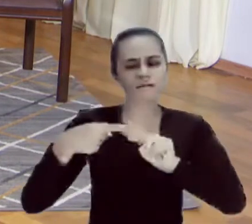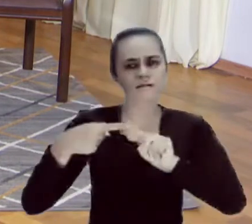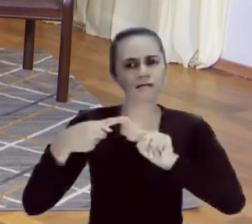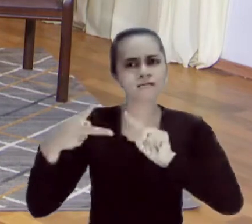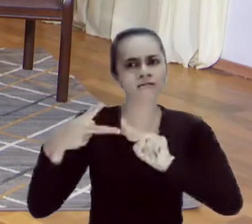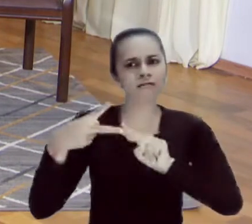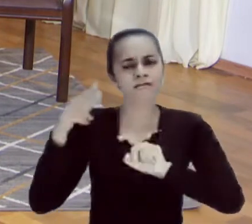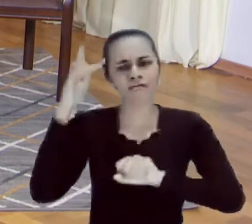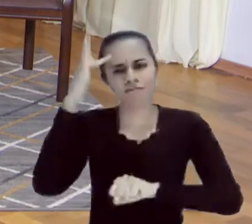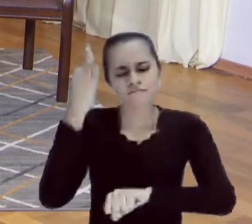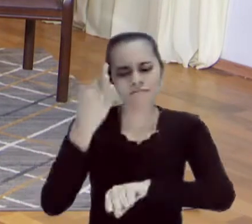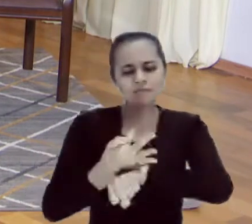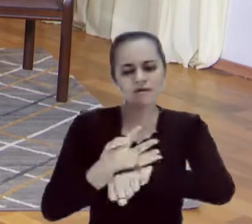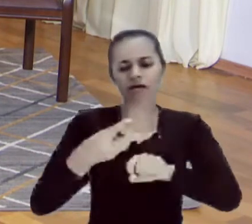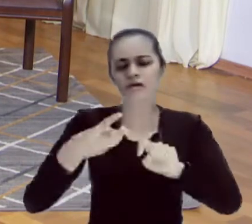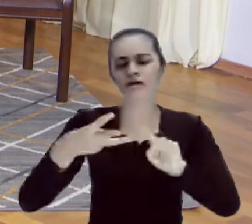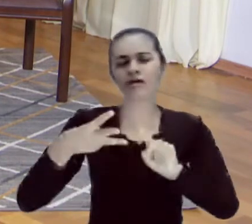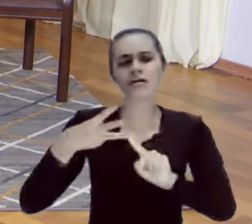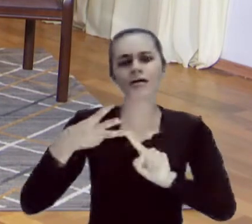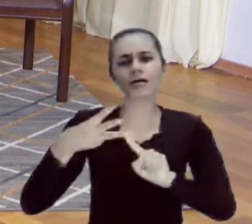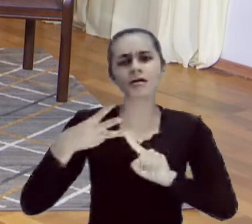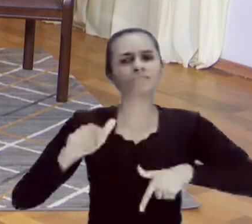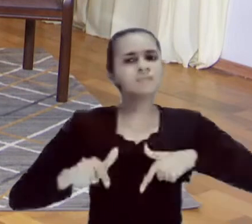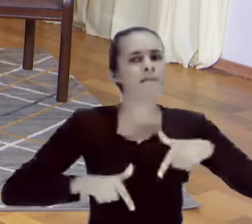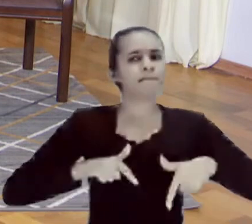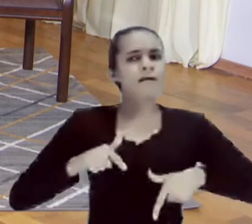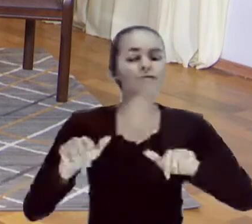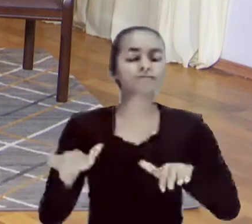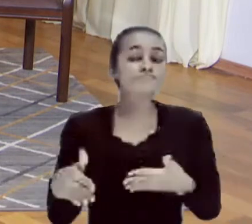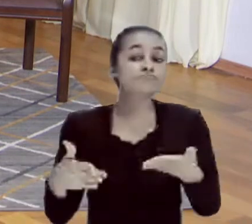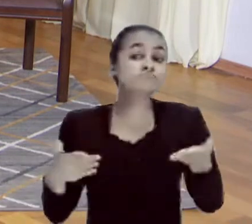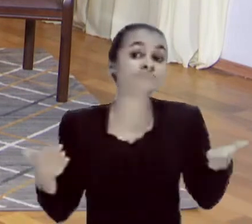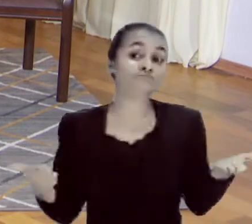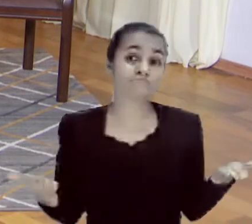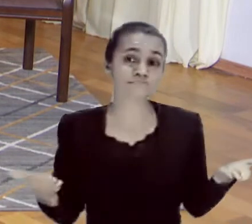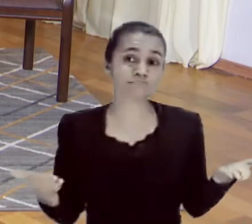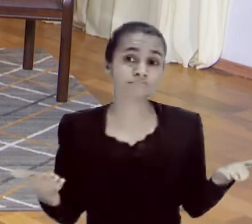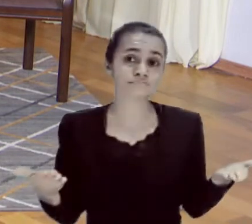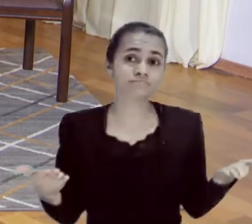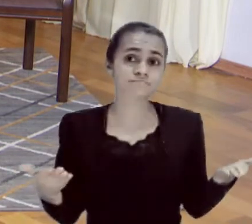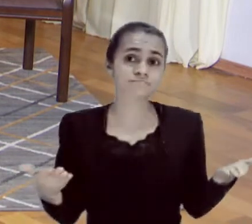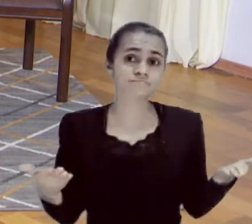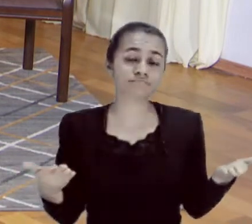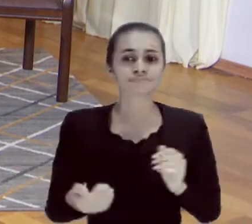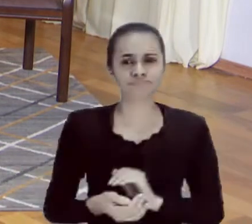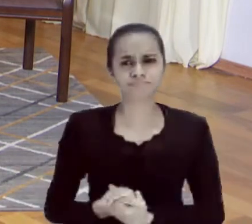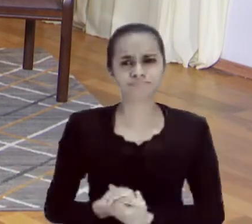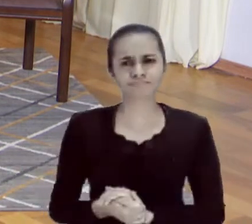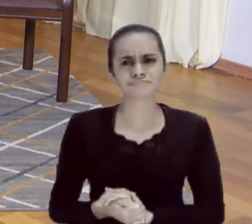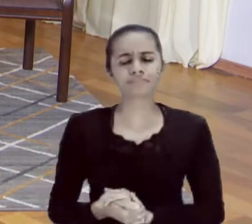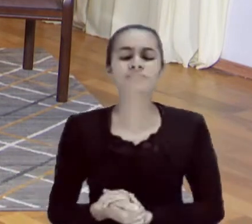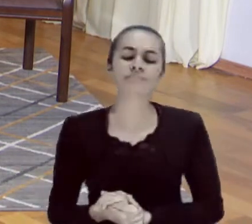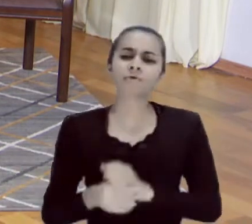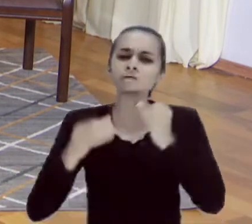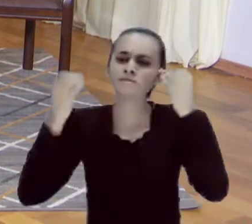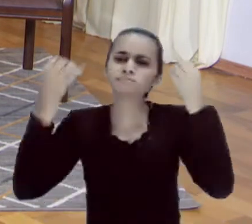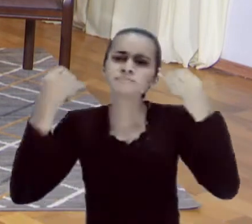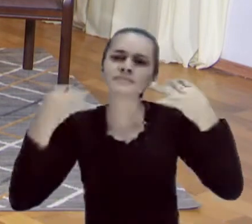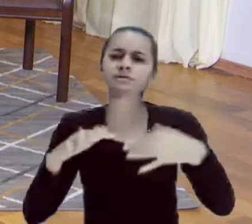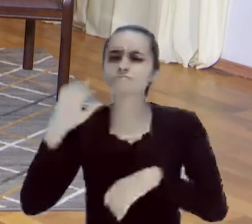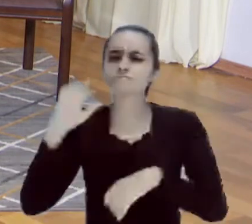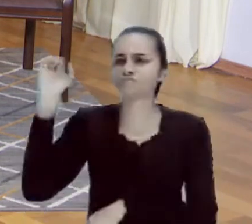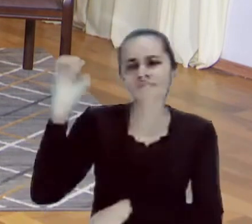Ou melhor, quando nós falamos de graça e de fé, nós estamos falando de salvação.